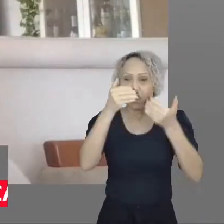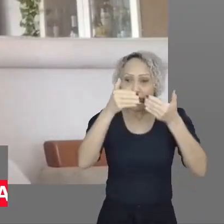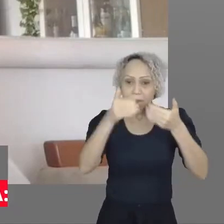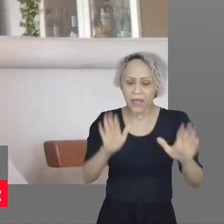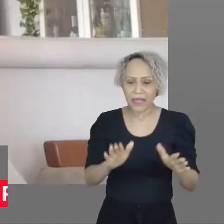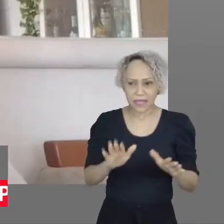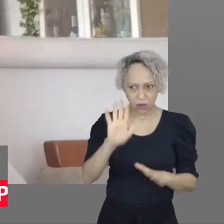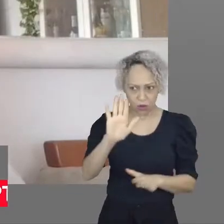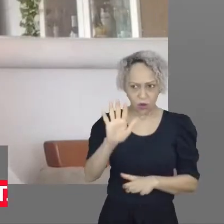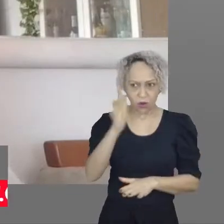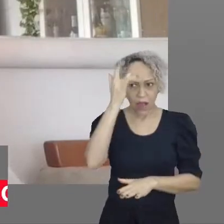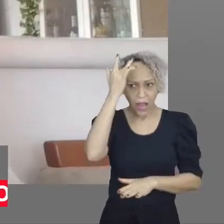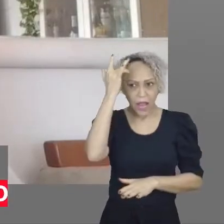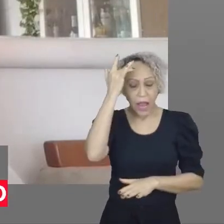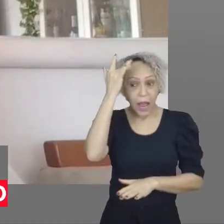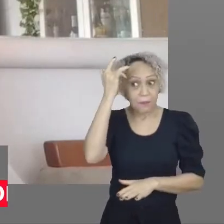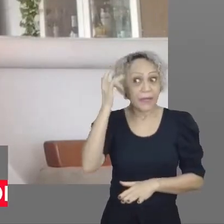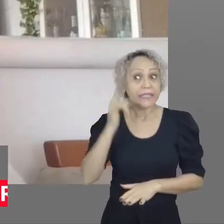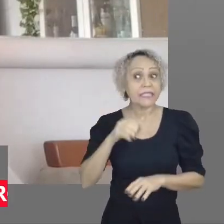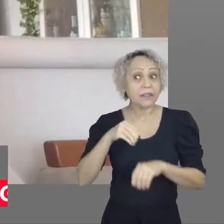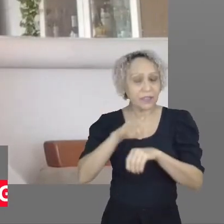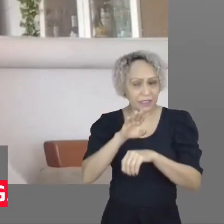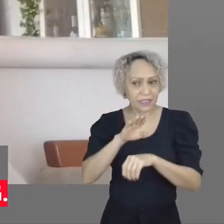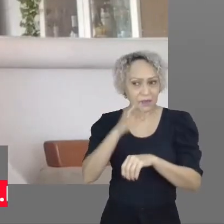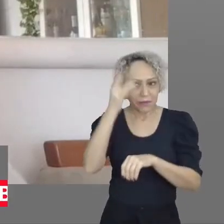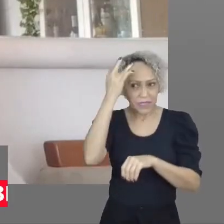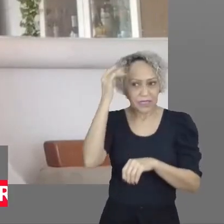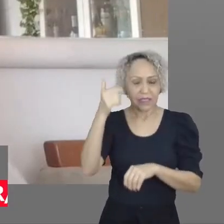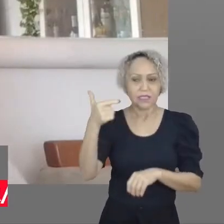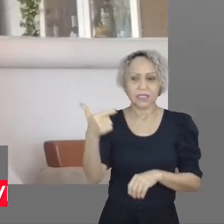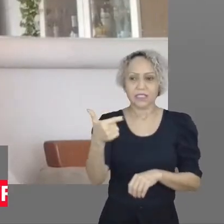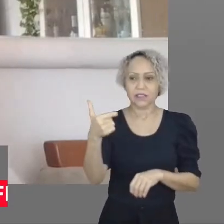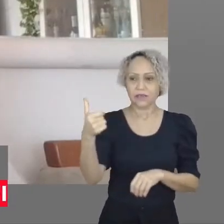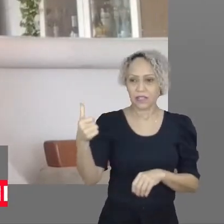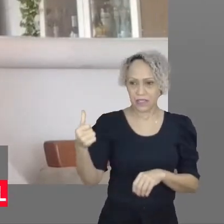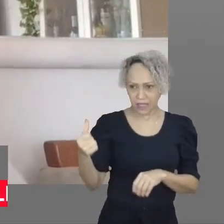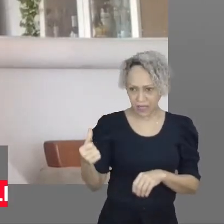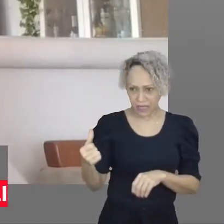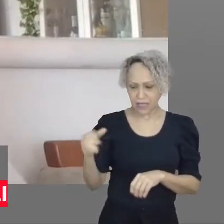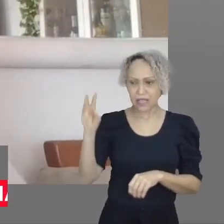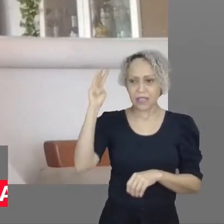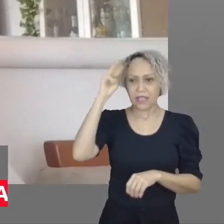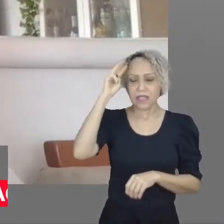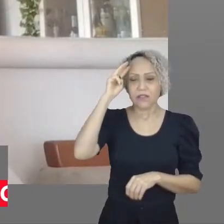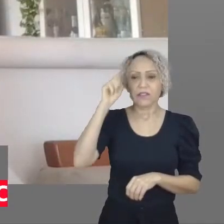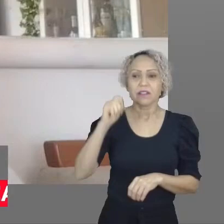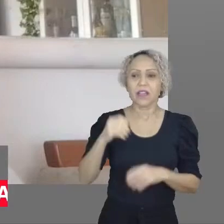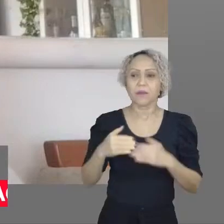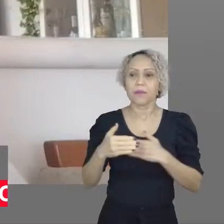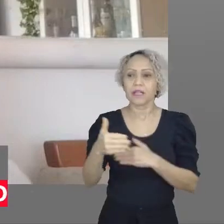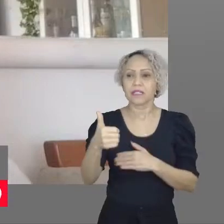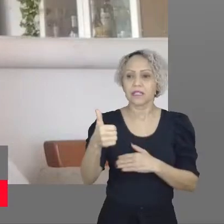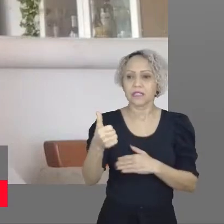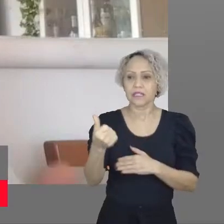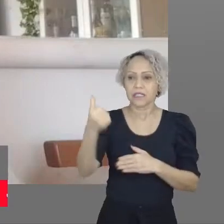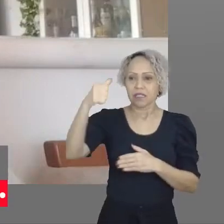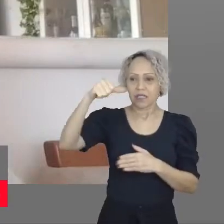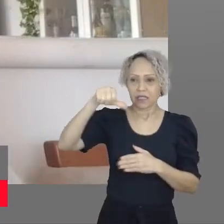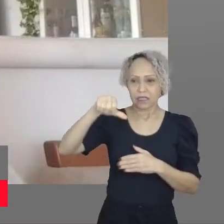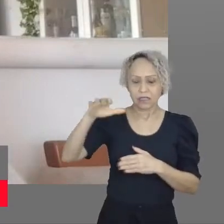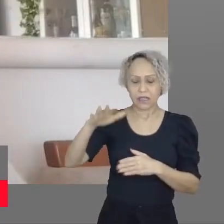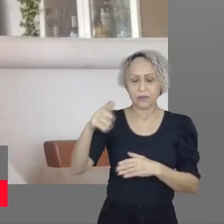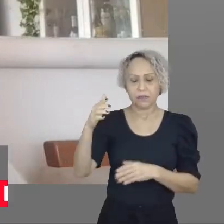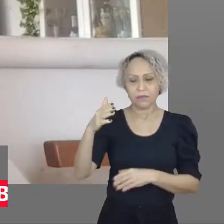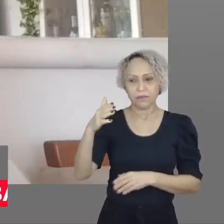nossa presidenta Gleisi Hoffmann, dia 26, terça-feira, a partir das 19 horas, em todos